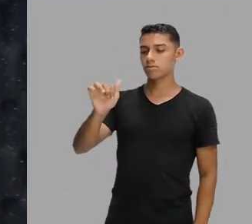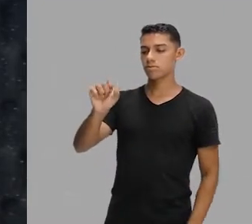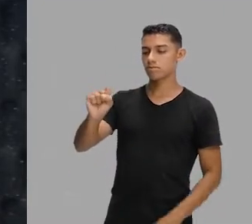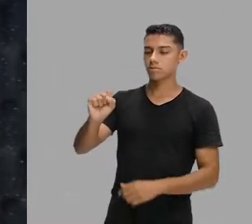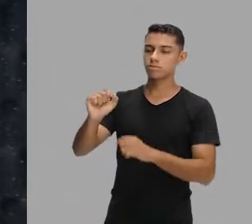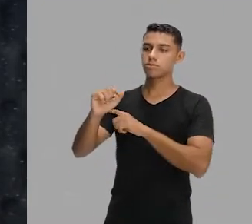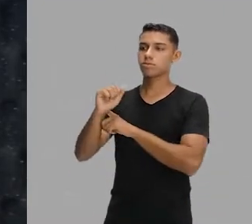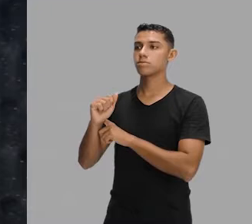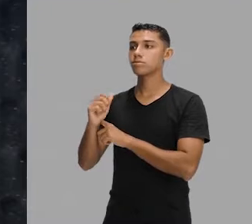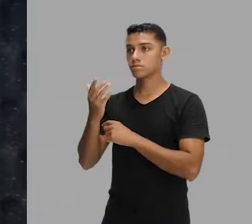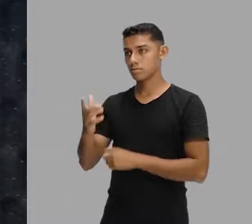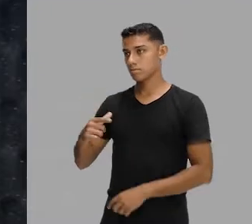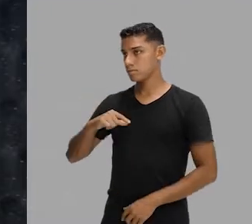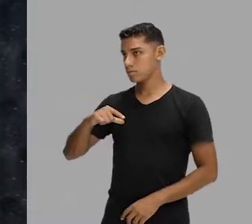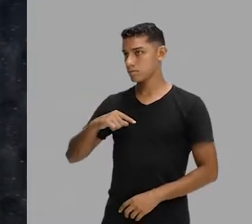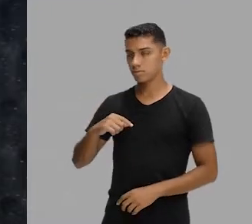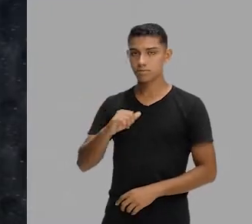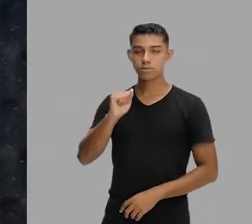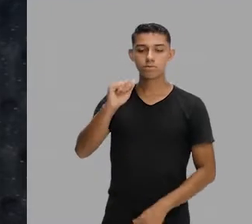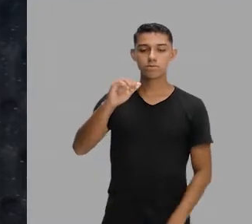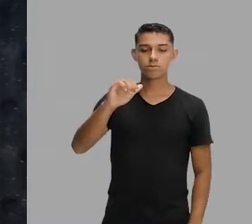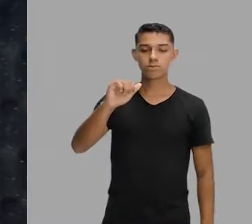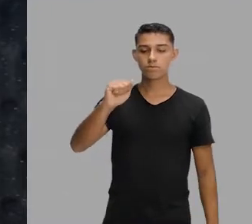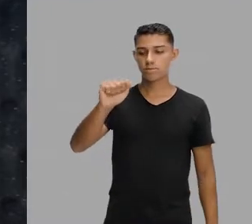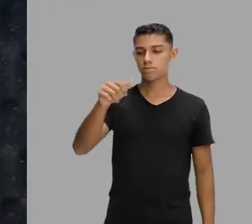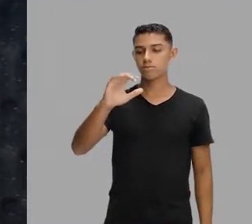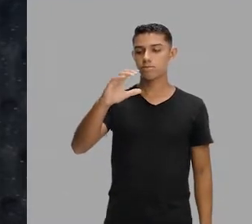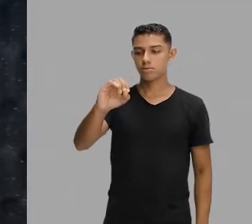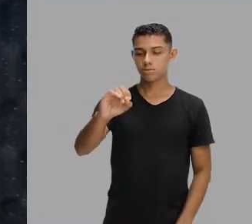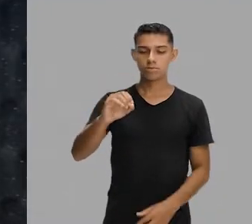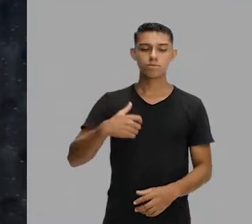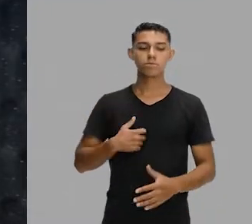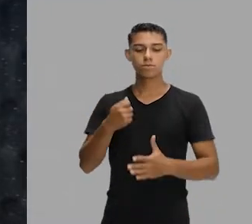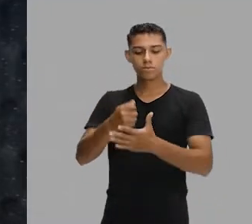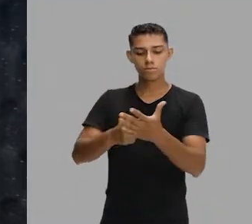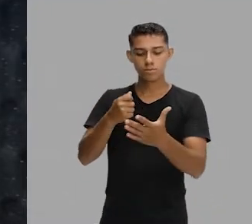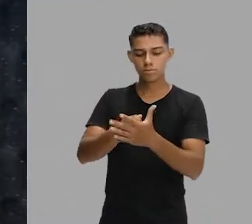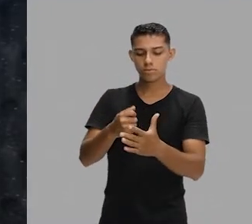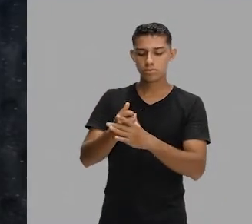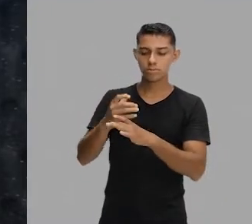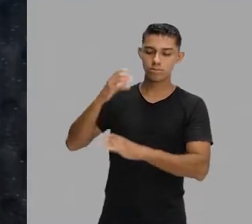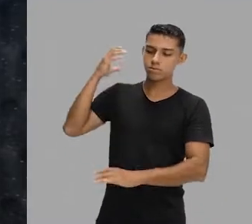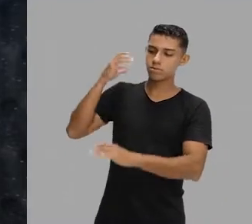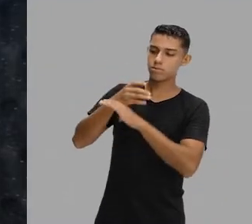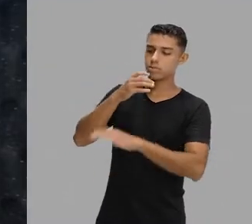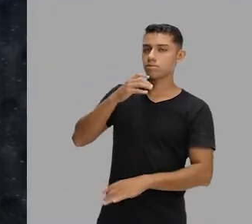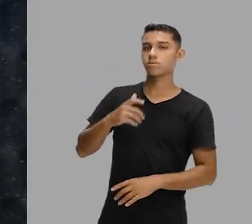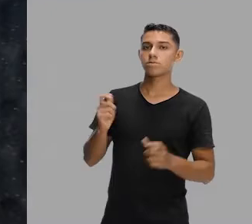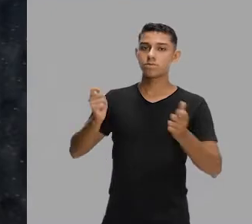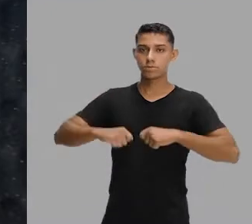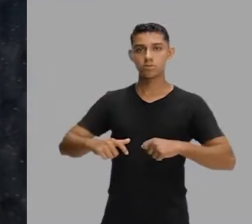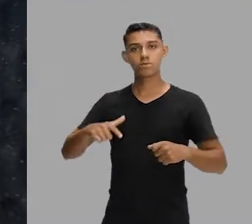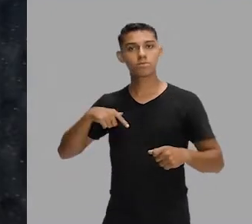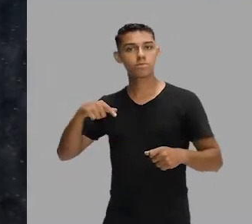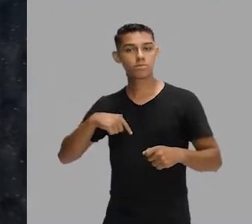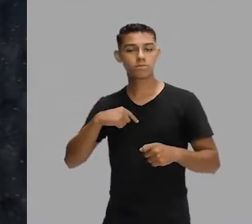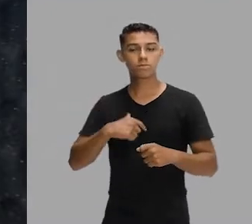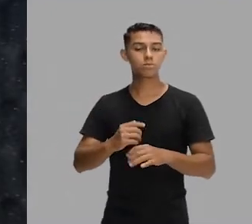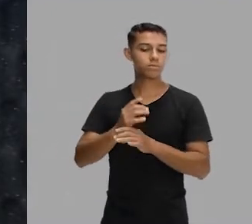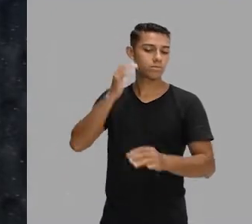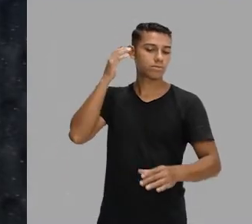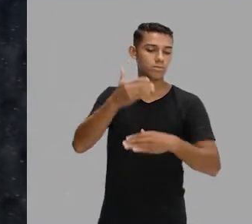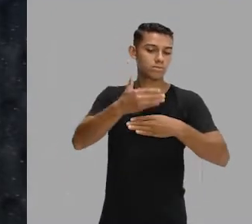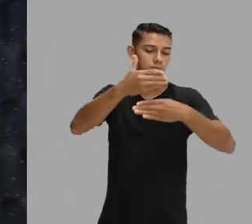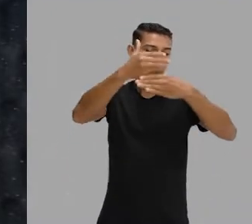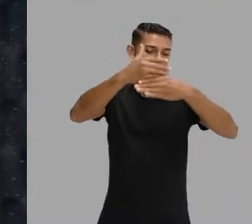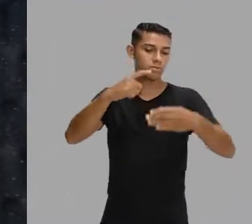aço, presente muito na construção civil, certo? Nós temos o alumínio, aqui é só